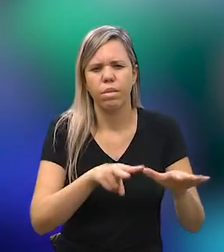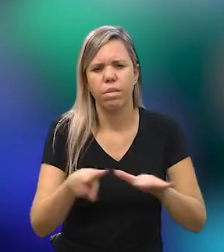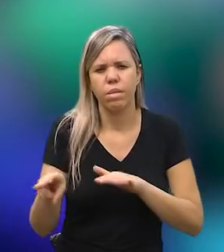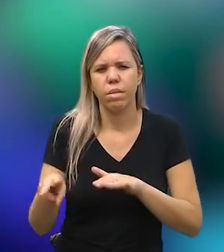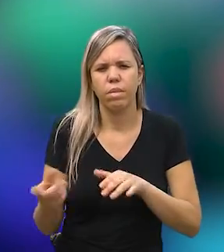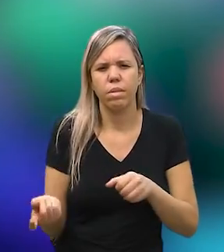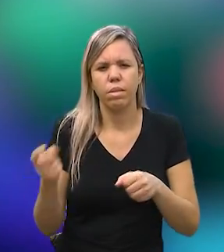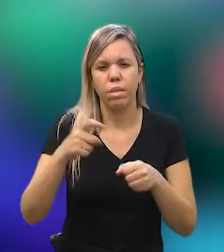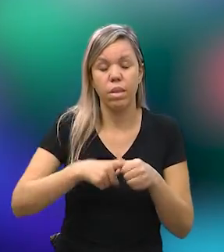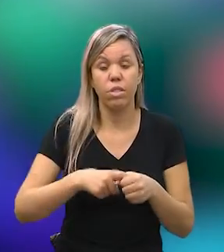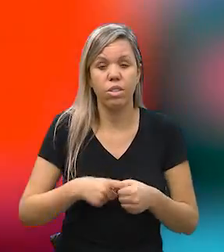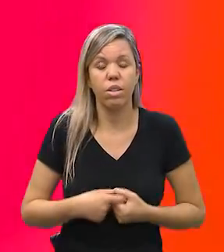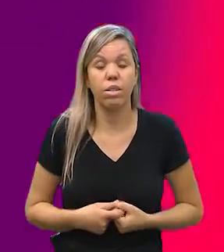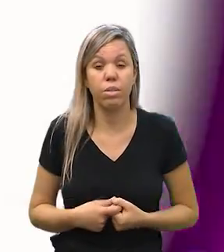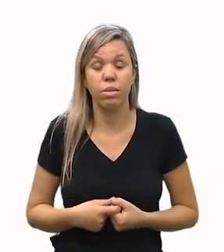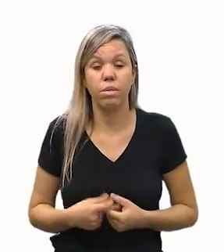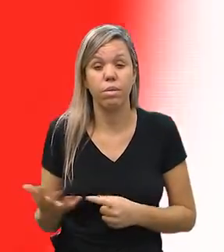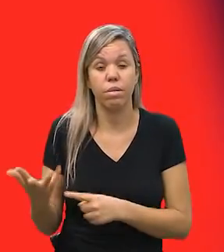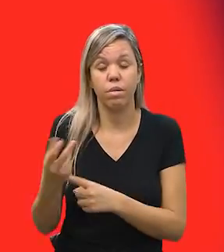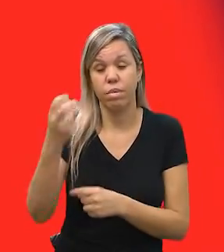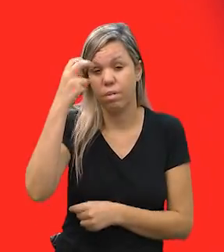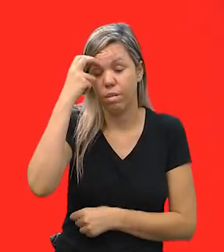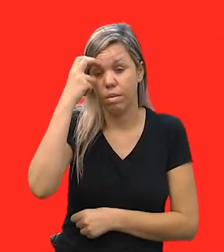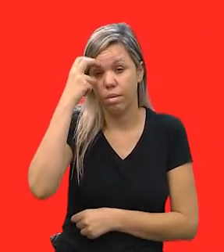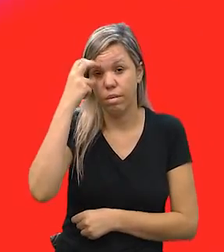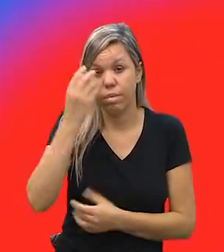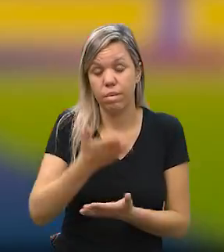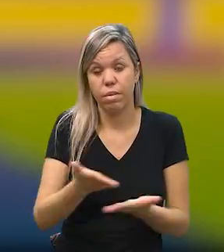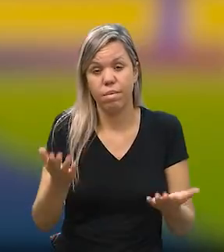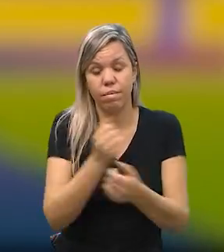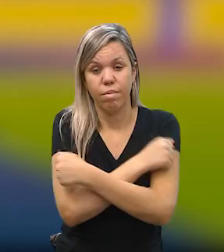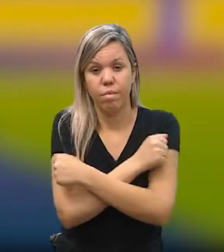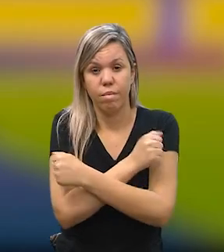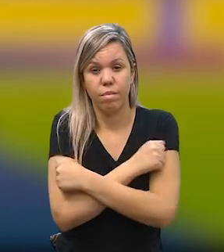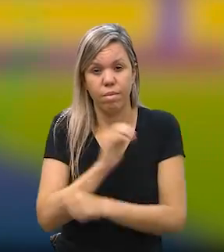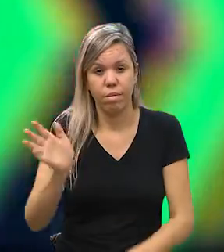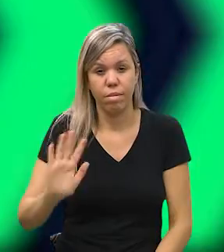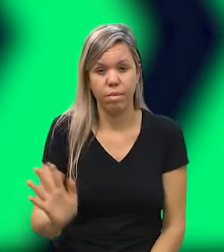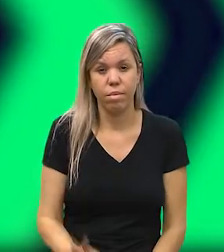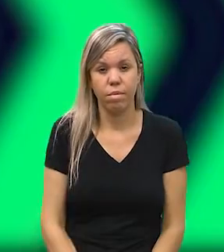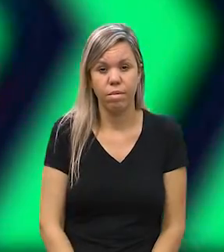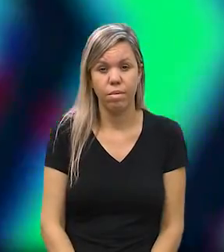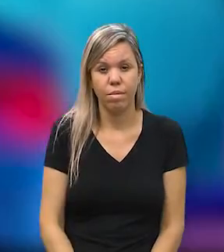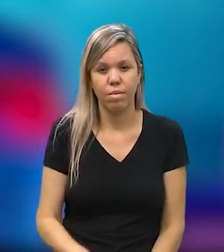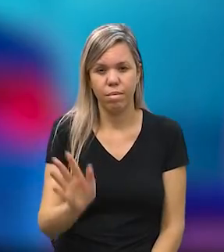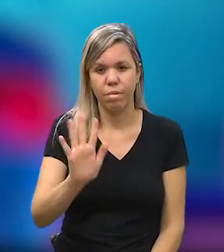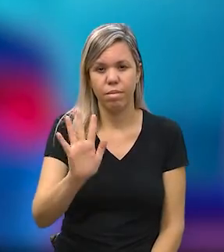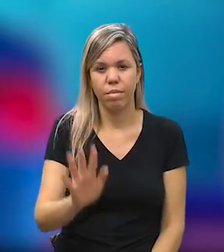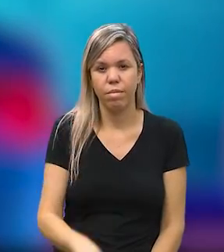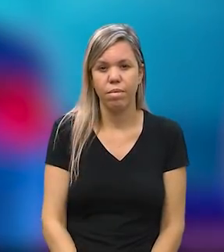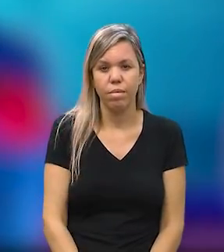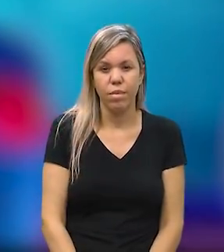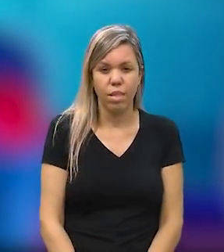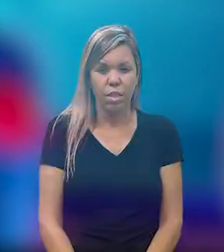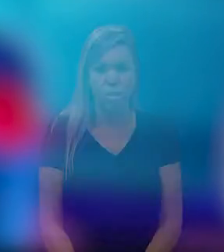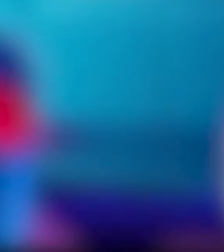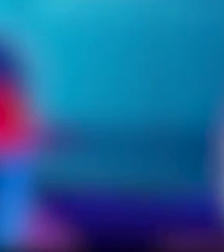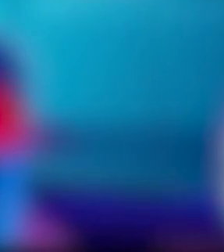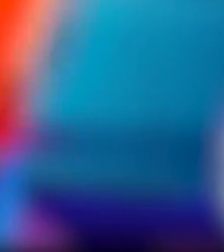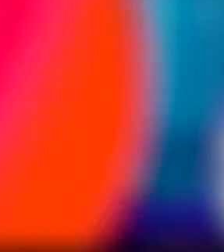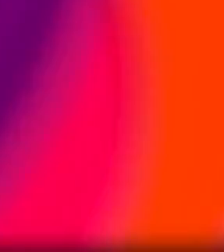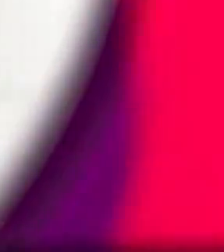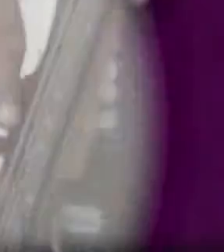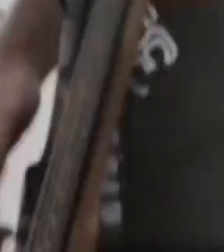semana eu volto com mais da arte e da cultura para você. Um grande abraço, até lá. Tchau. E para você também, né? Tchau. Não pode